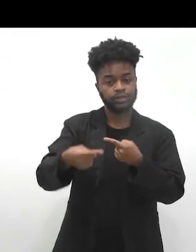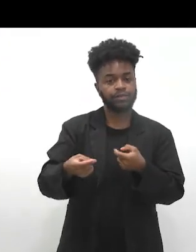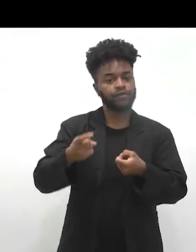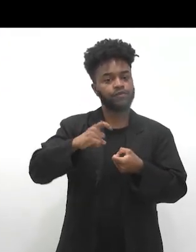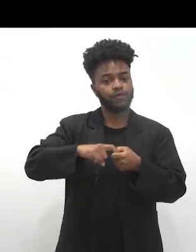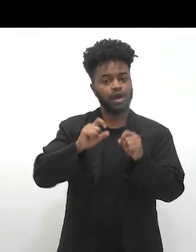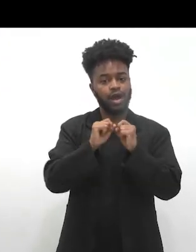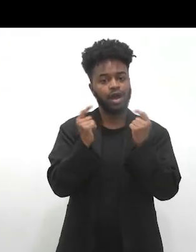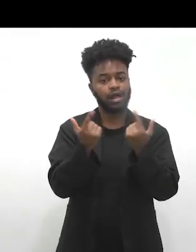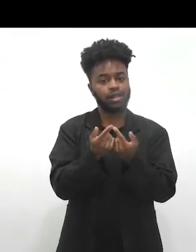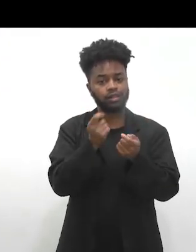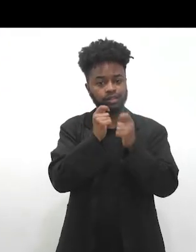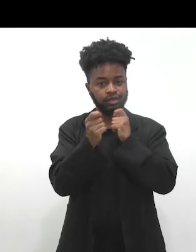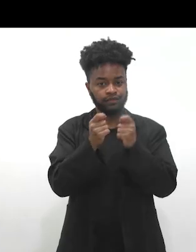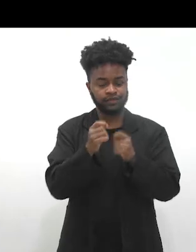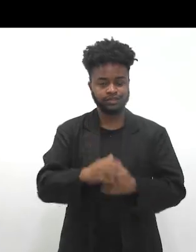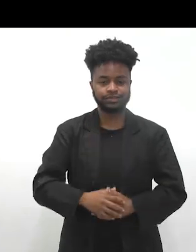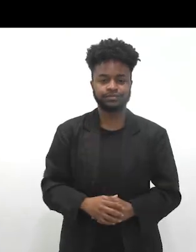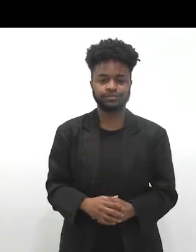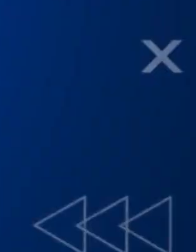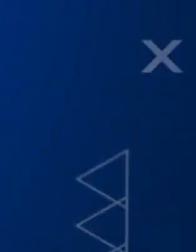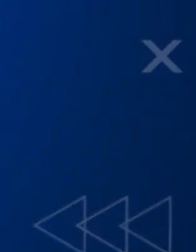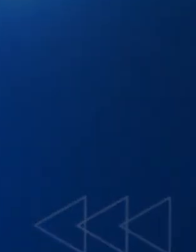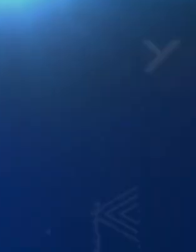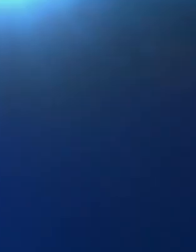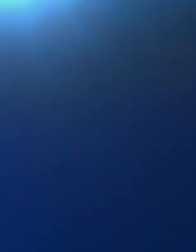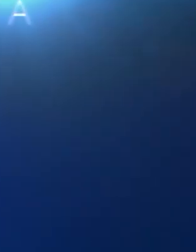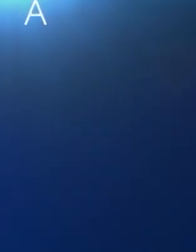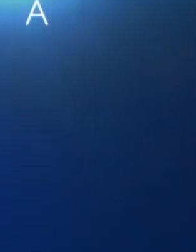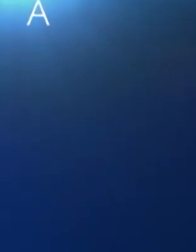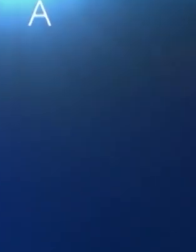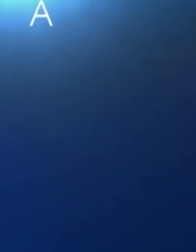O Alerj Entrevista volta já já.